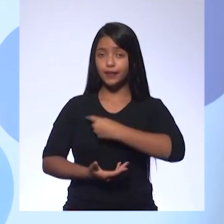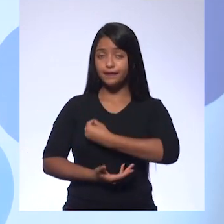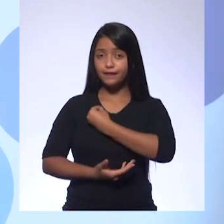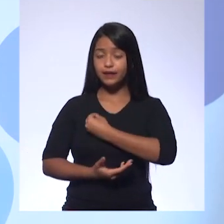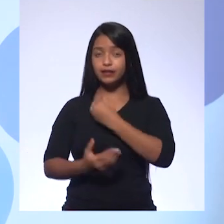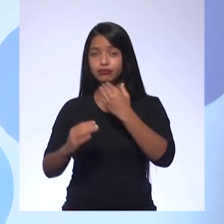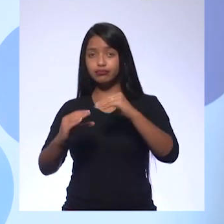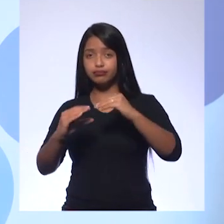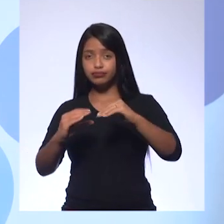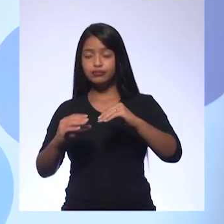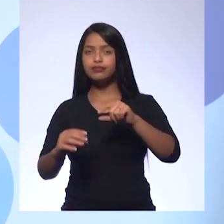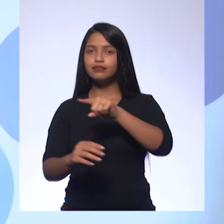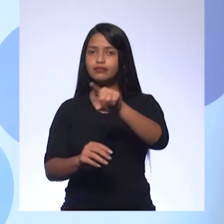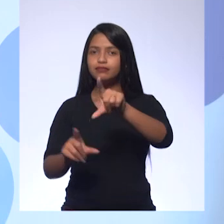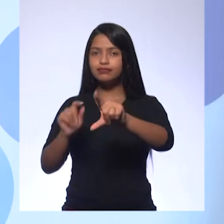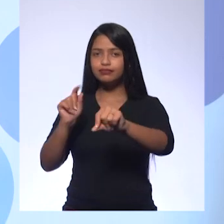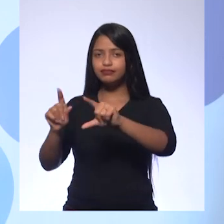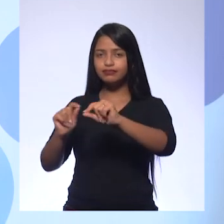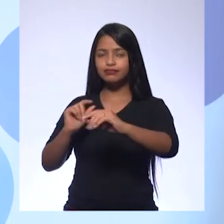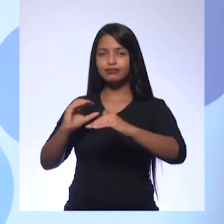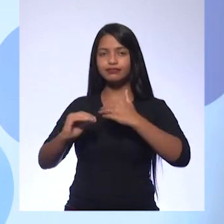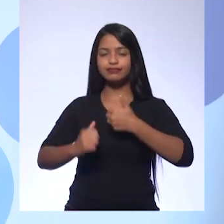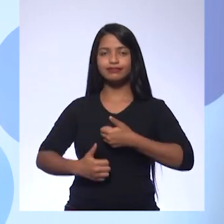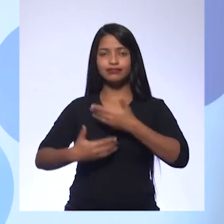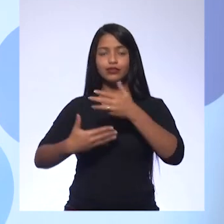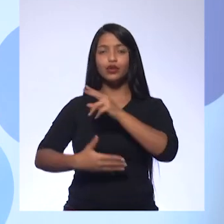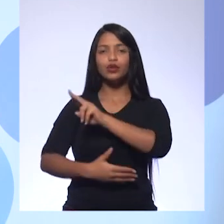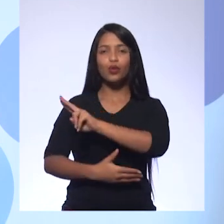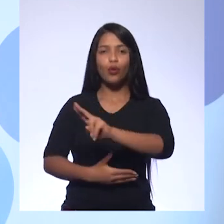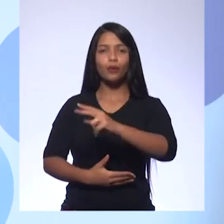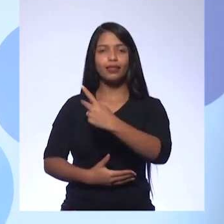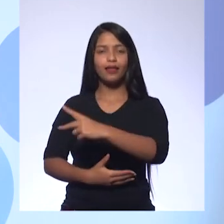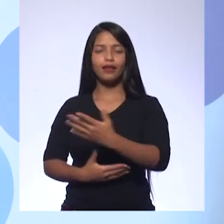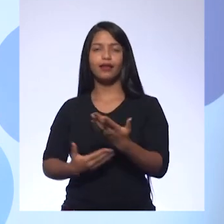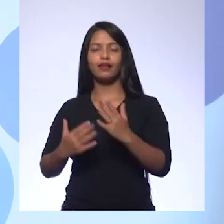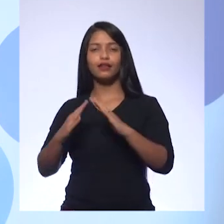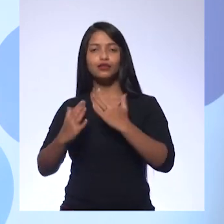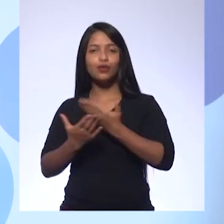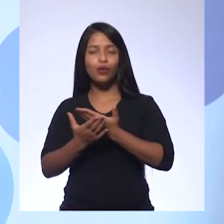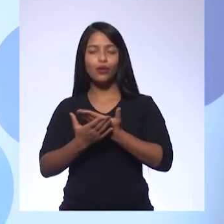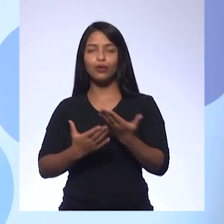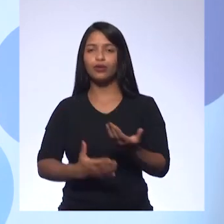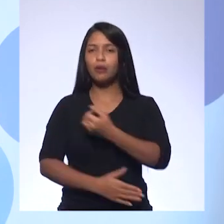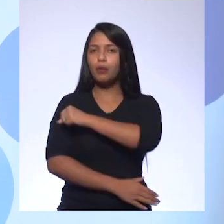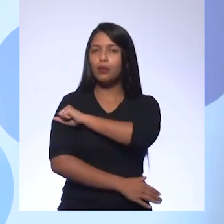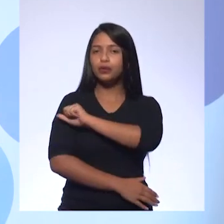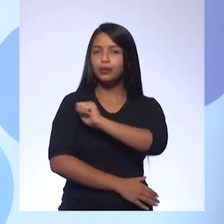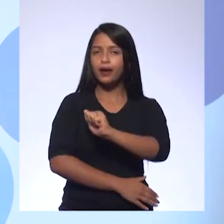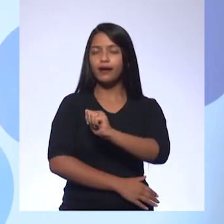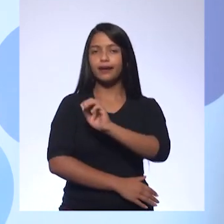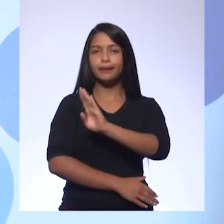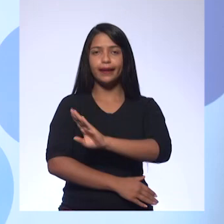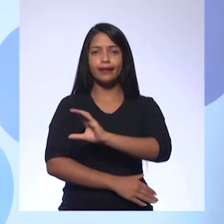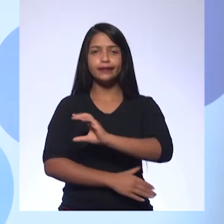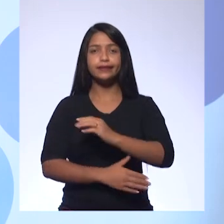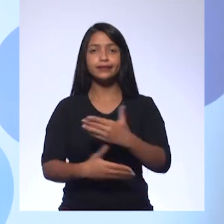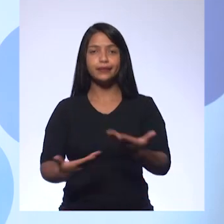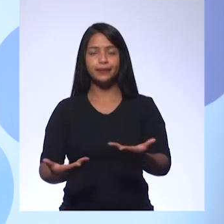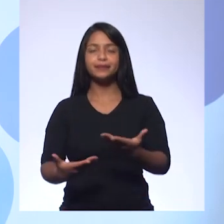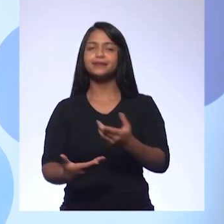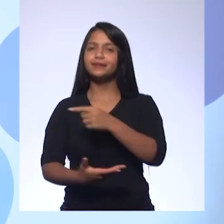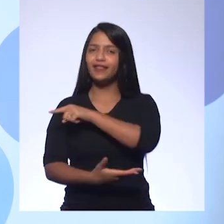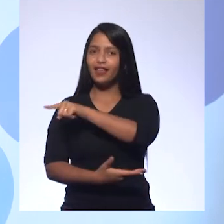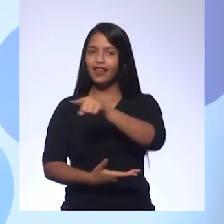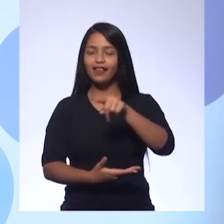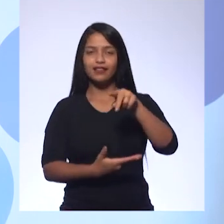Joel? Sim. Coloca o nomezinho dele aí, coloca a escola, né, se é do oitavo A, se é do oitavo B, enfim, eles gostam, ficam